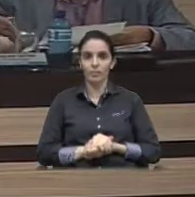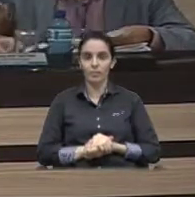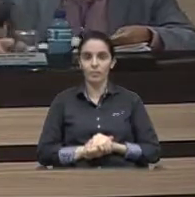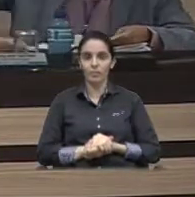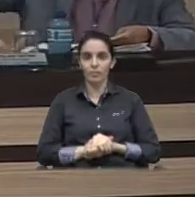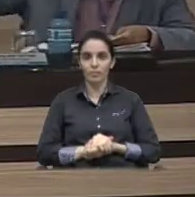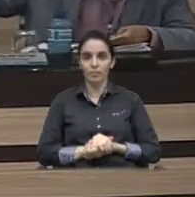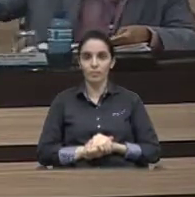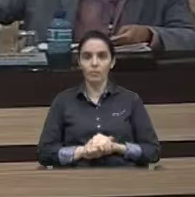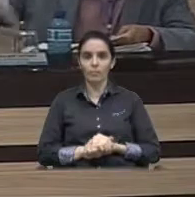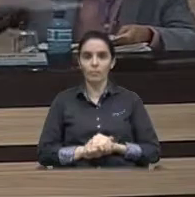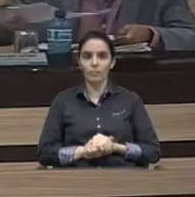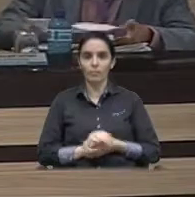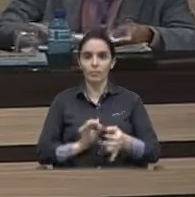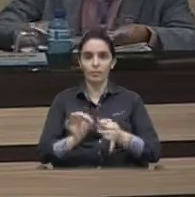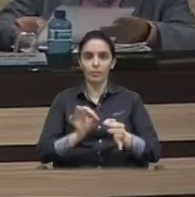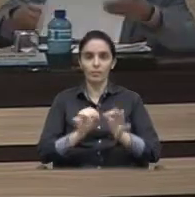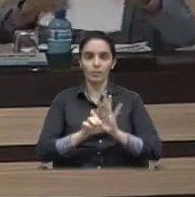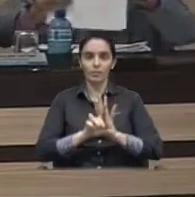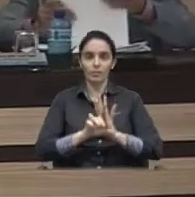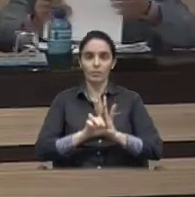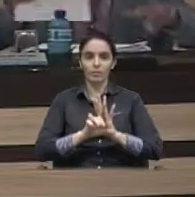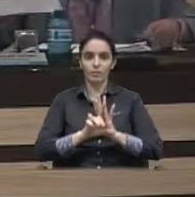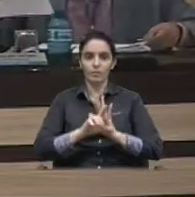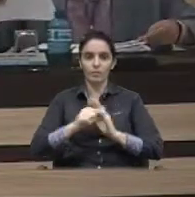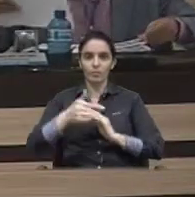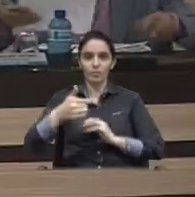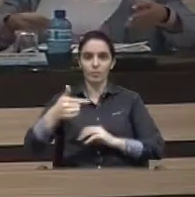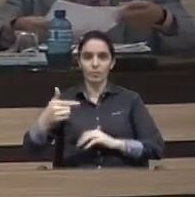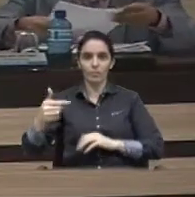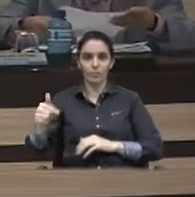Tá melhor. Projeto de lei número